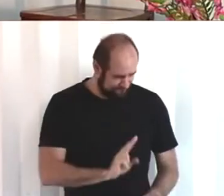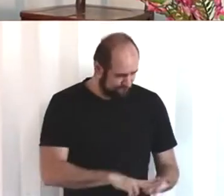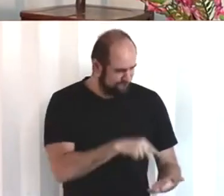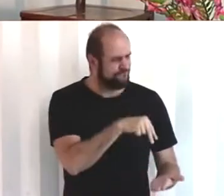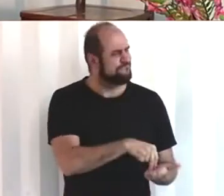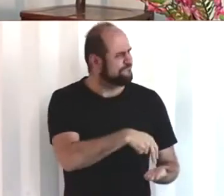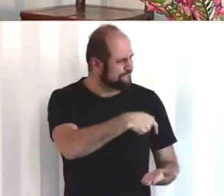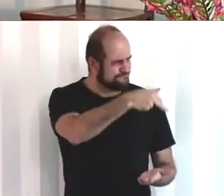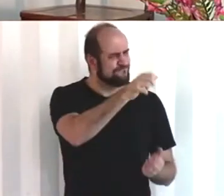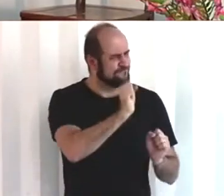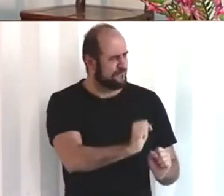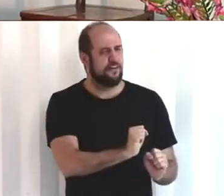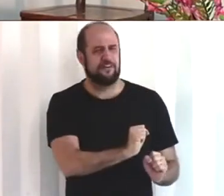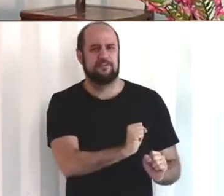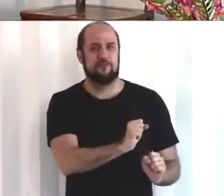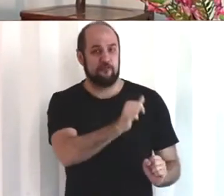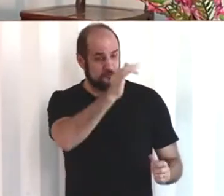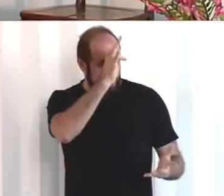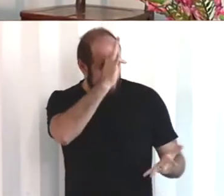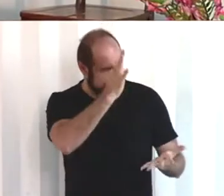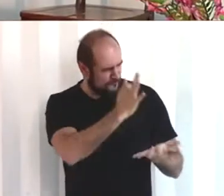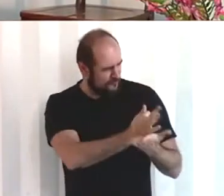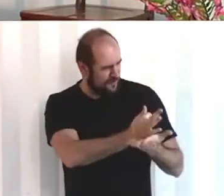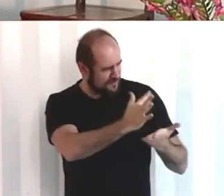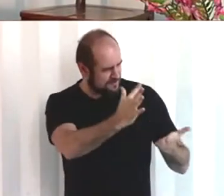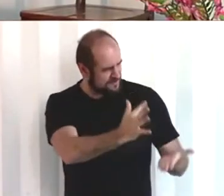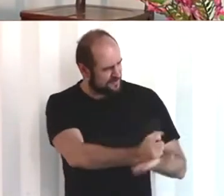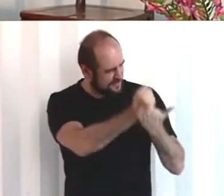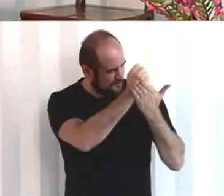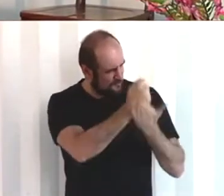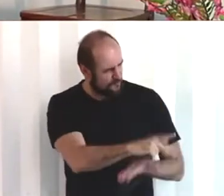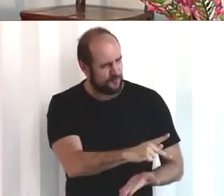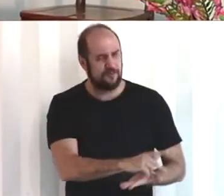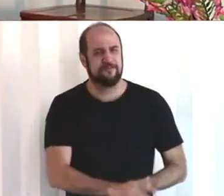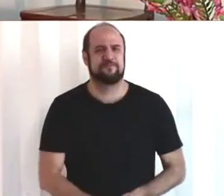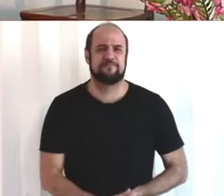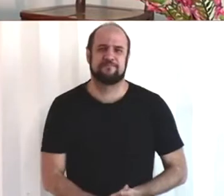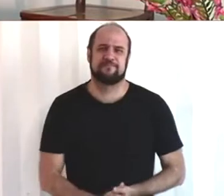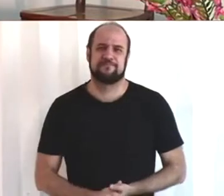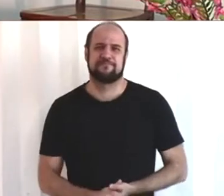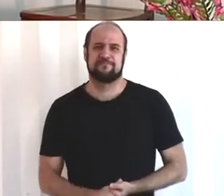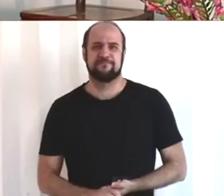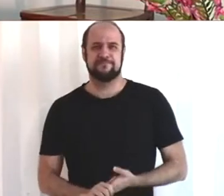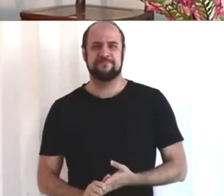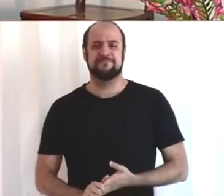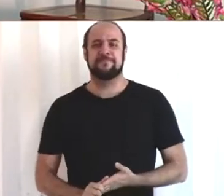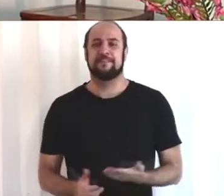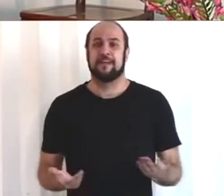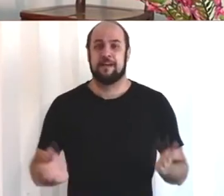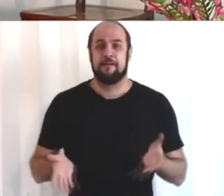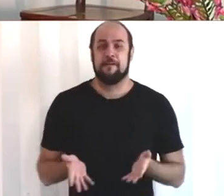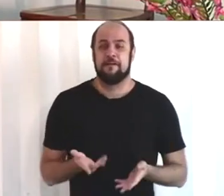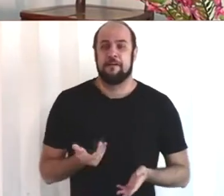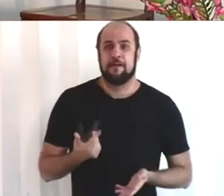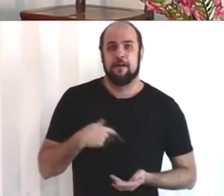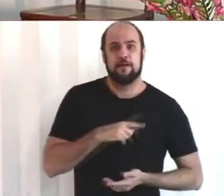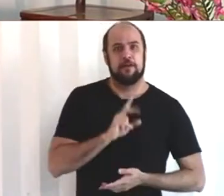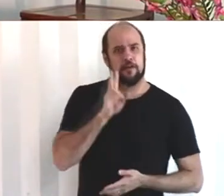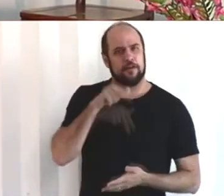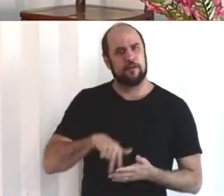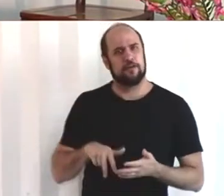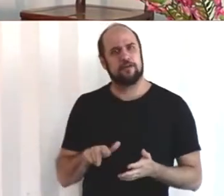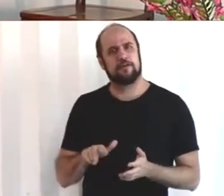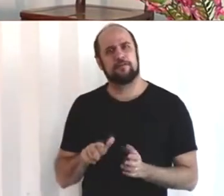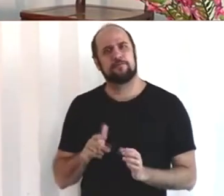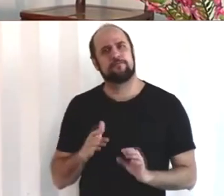vai, a tua fé te salvou. Eu quero caminhar com os irmãos em alguns textos agora do